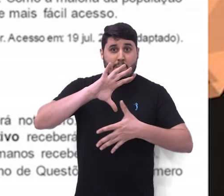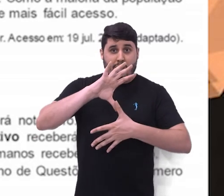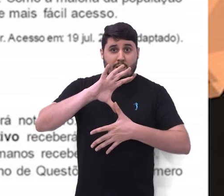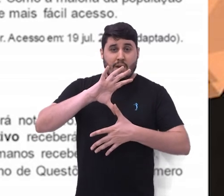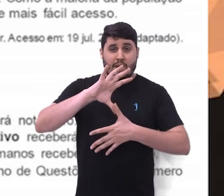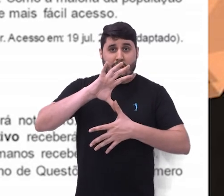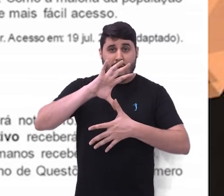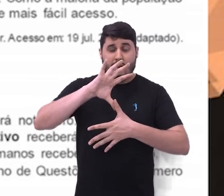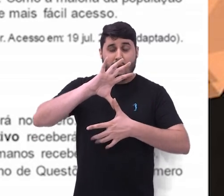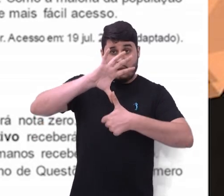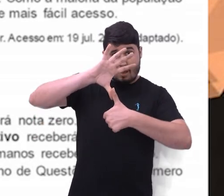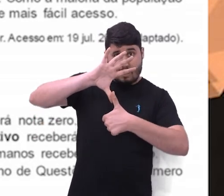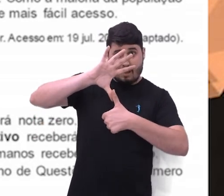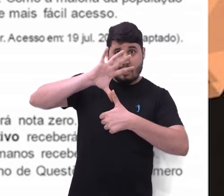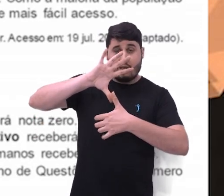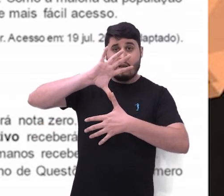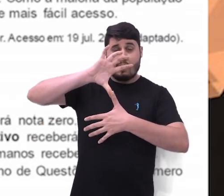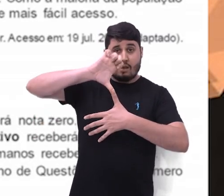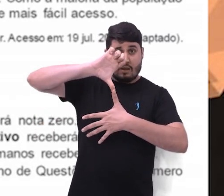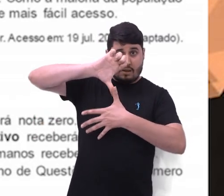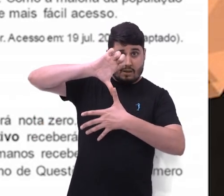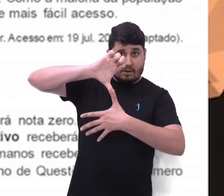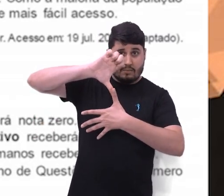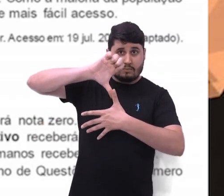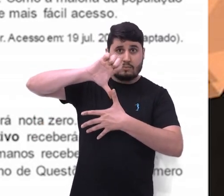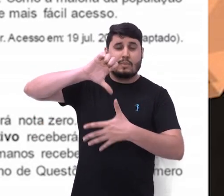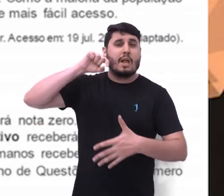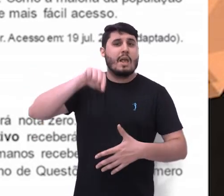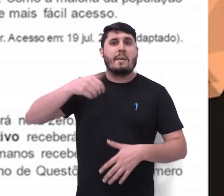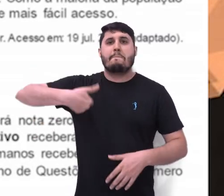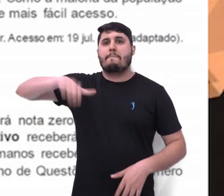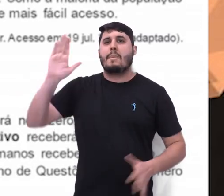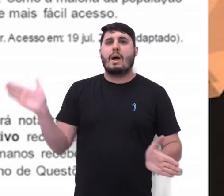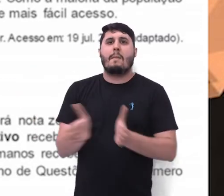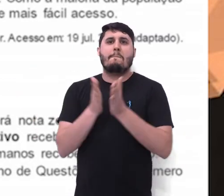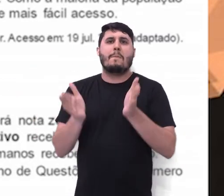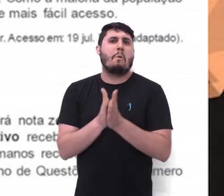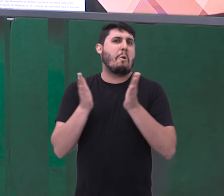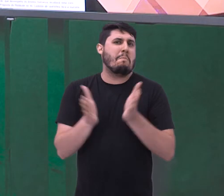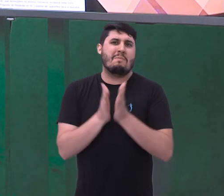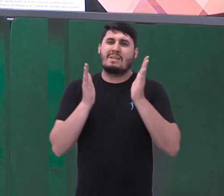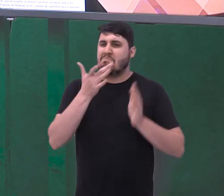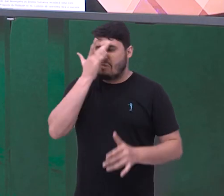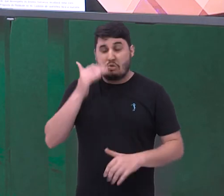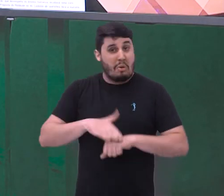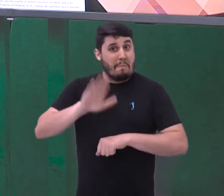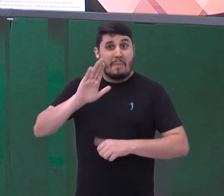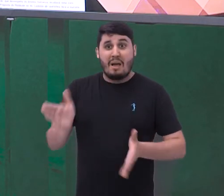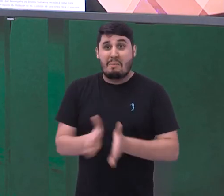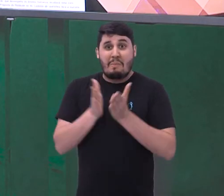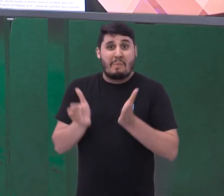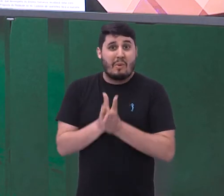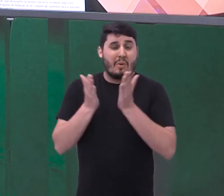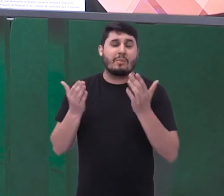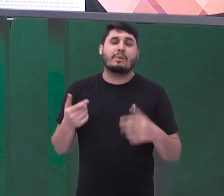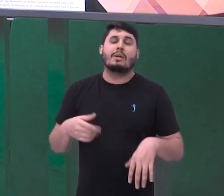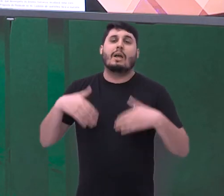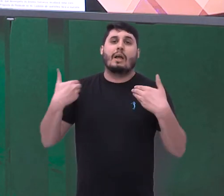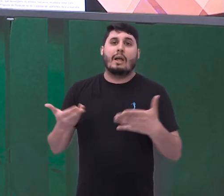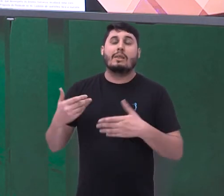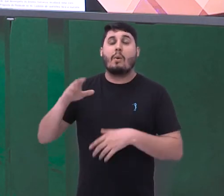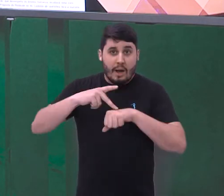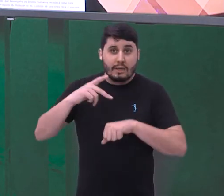é o mais pobre, sendo 70% da população considerada miserável. Os principais países para